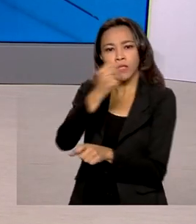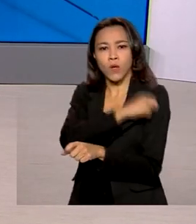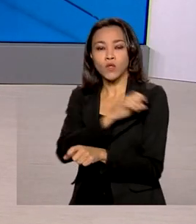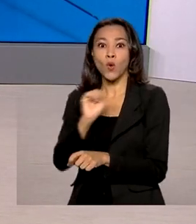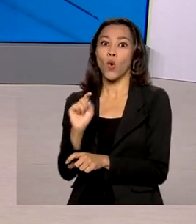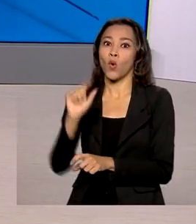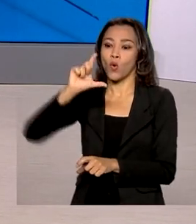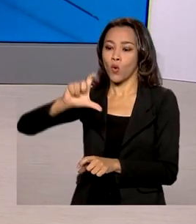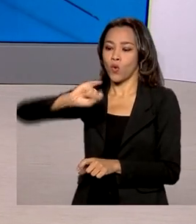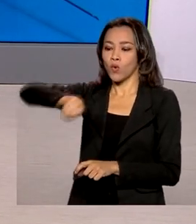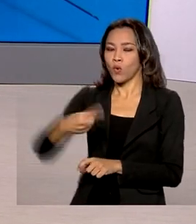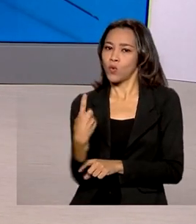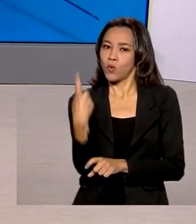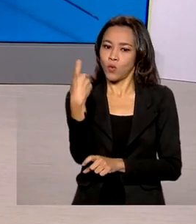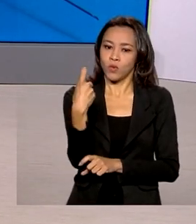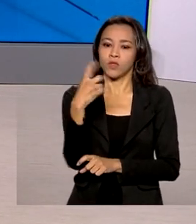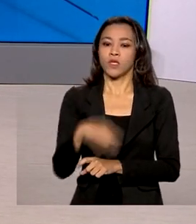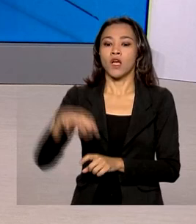de